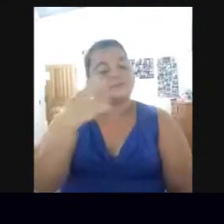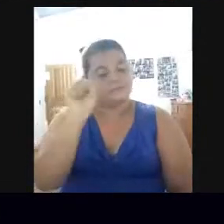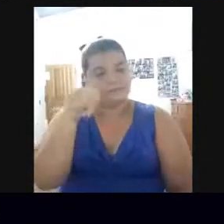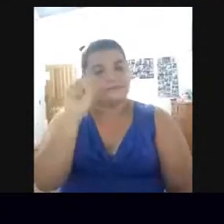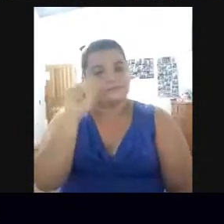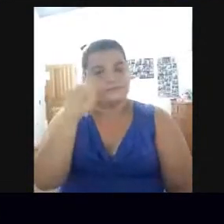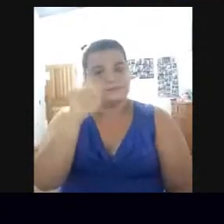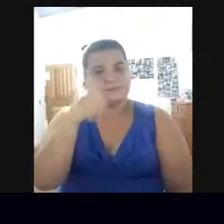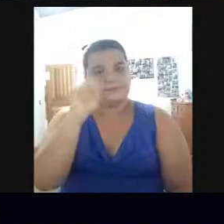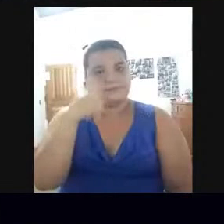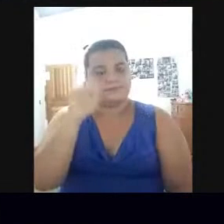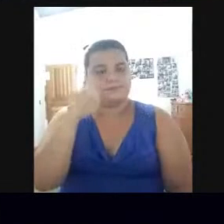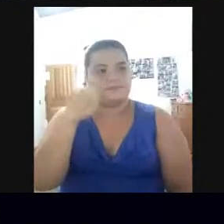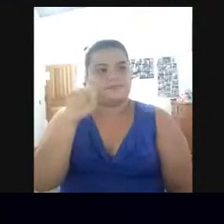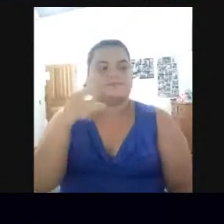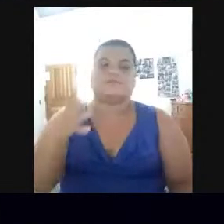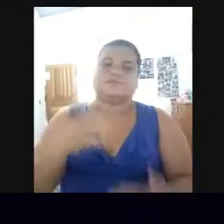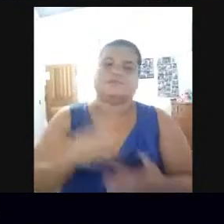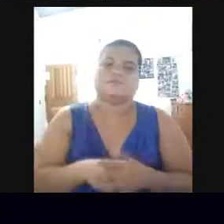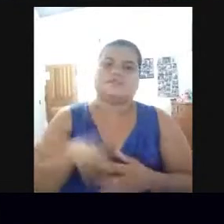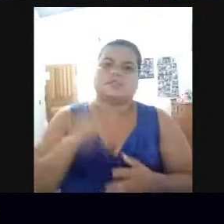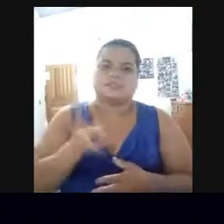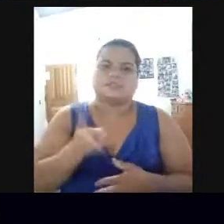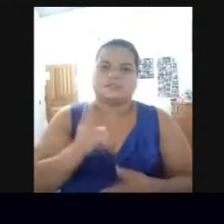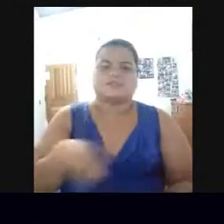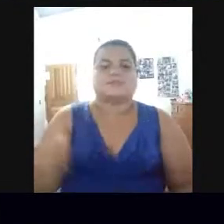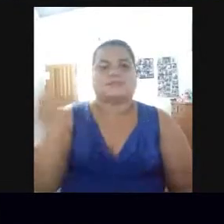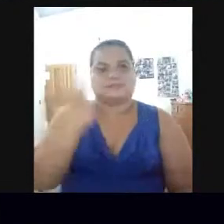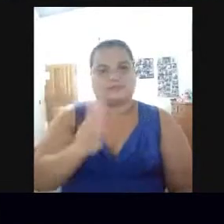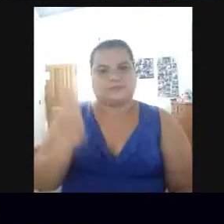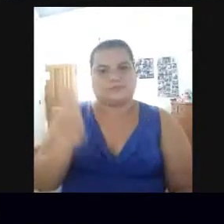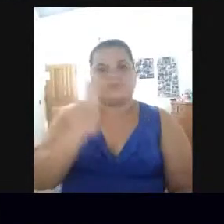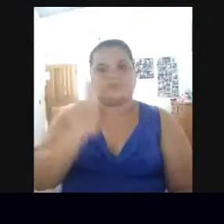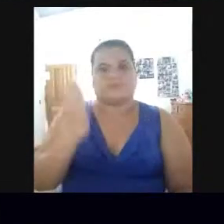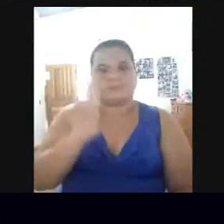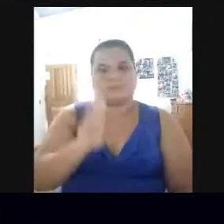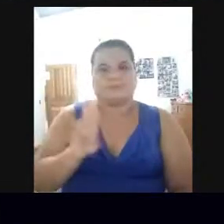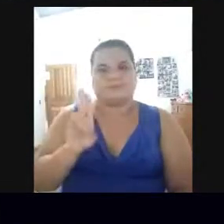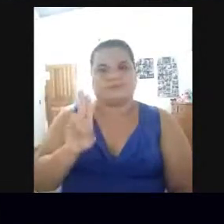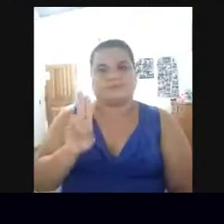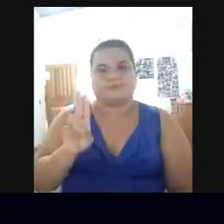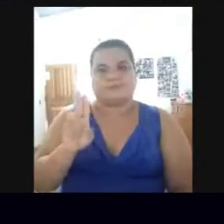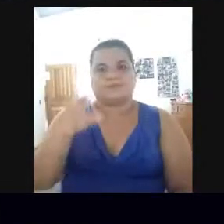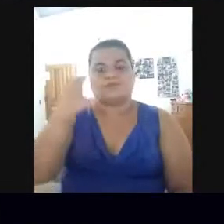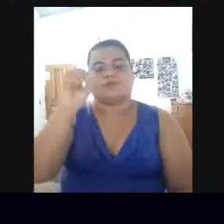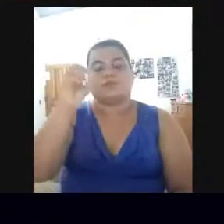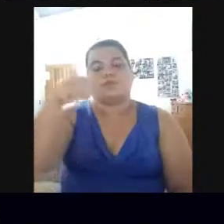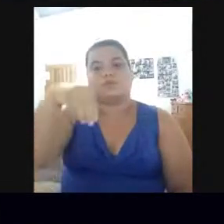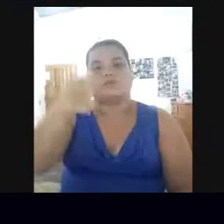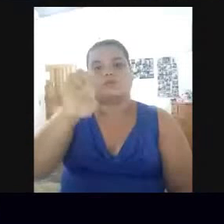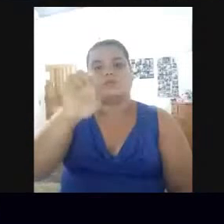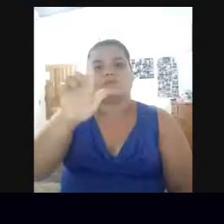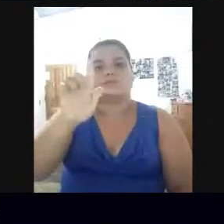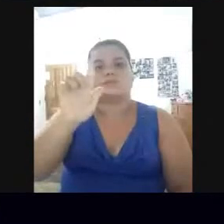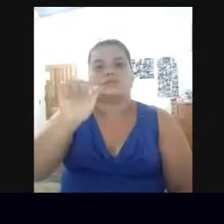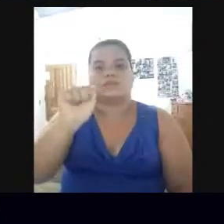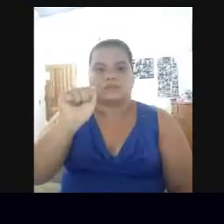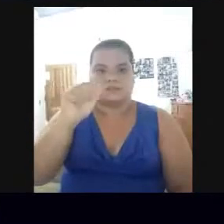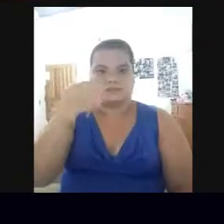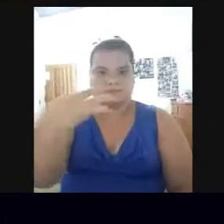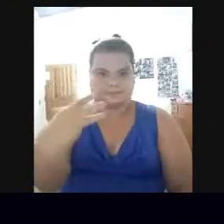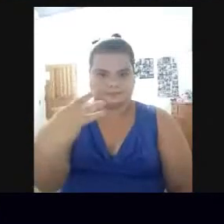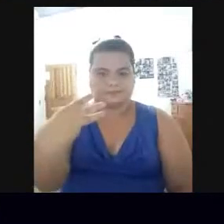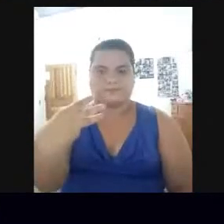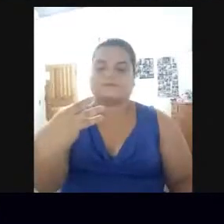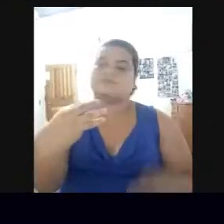já é bem esclarecido na literatura, a suplementação de ômega 3, porque o ômega 3, um dos efeitos, né, que a gente sabe que ele